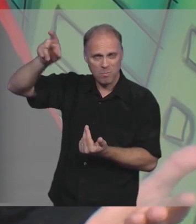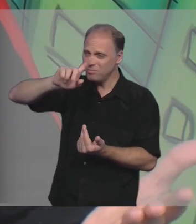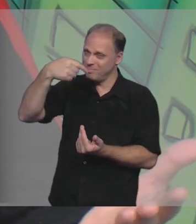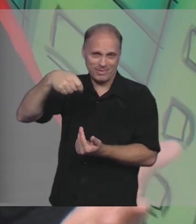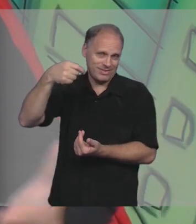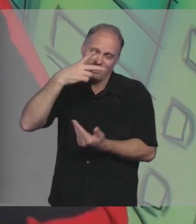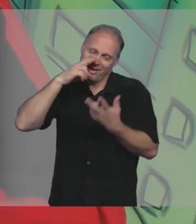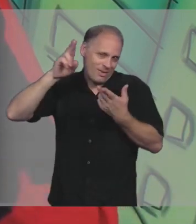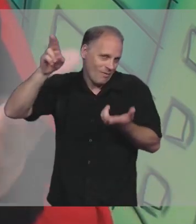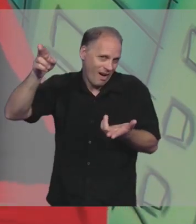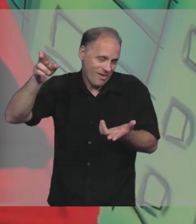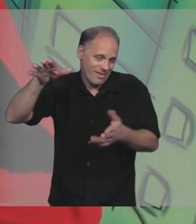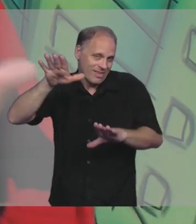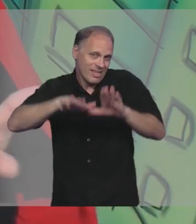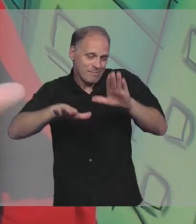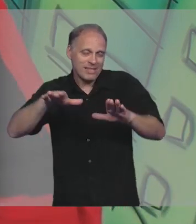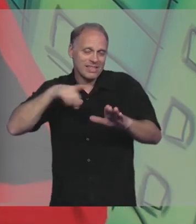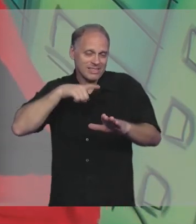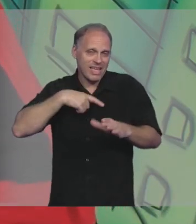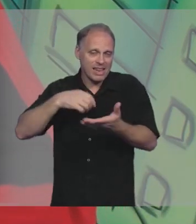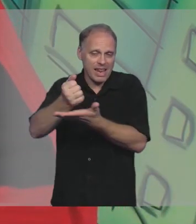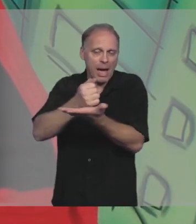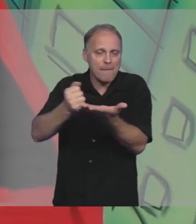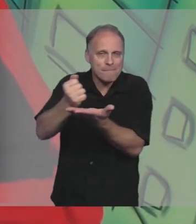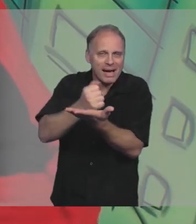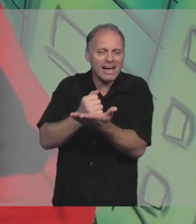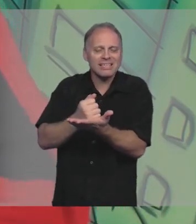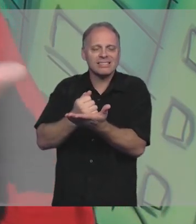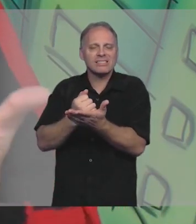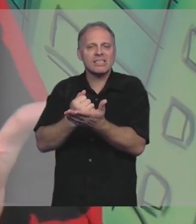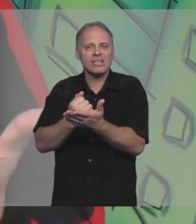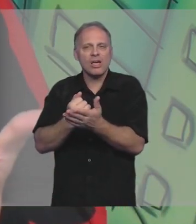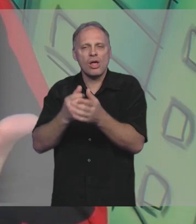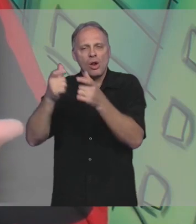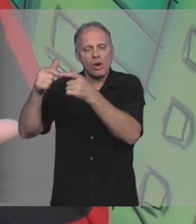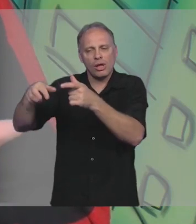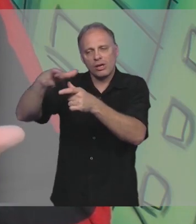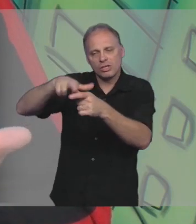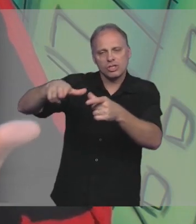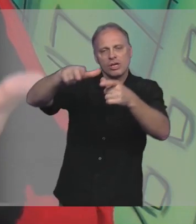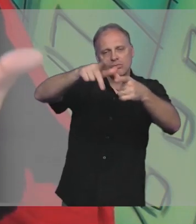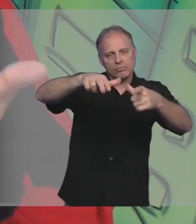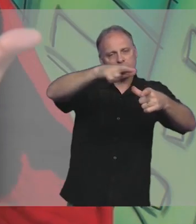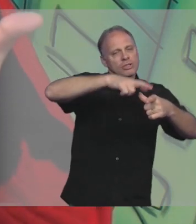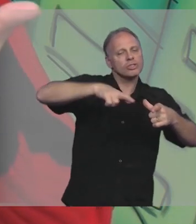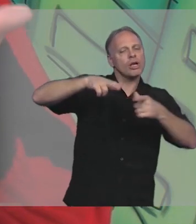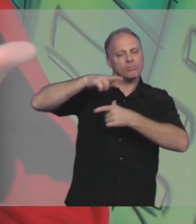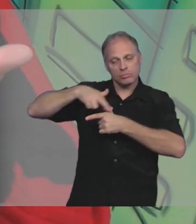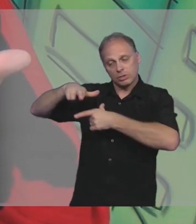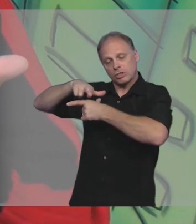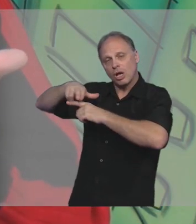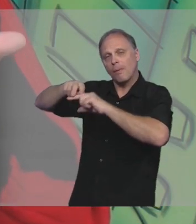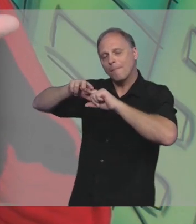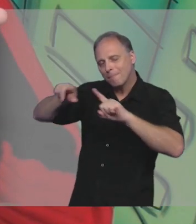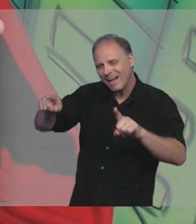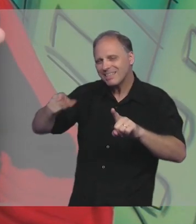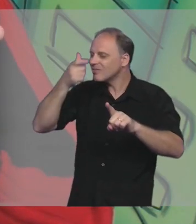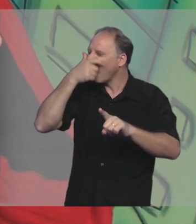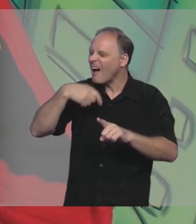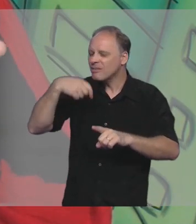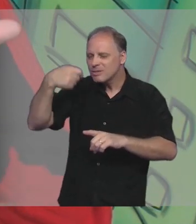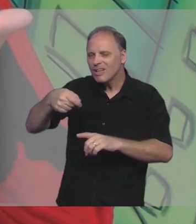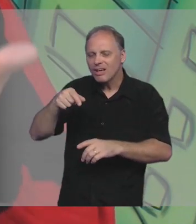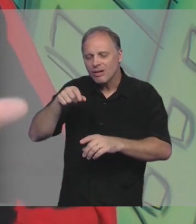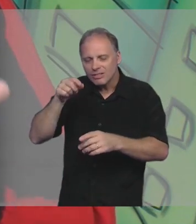necessariamente. Tá? Então, claro que nós temos na base a previsão de uma parte regional. Mas eu acho que, fundamentalmente, nós temos que procurar